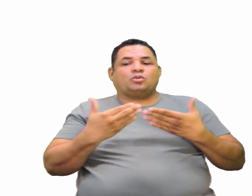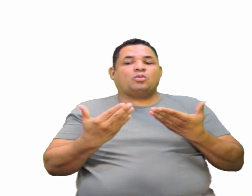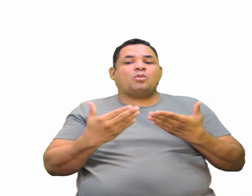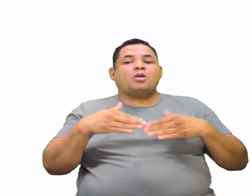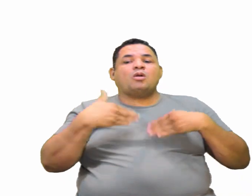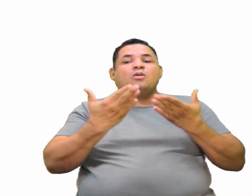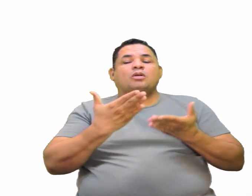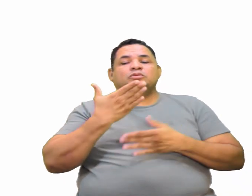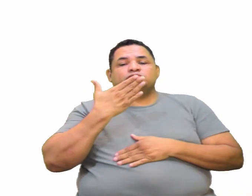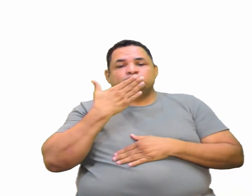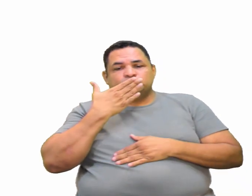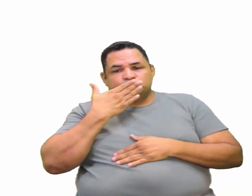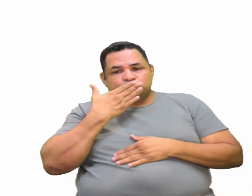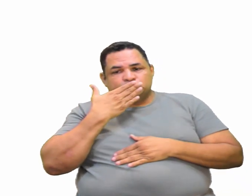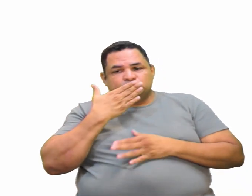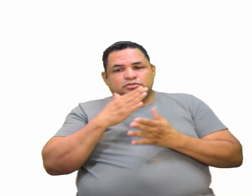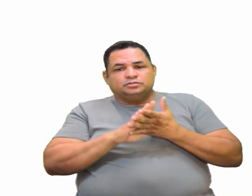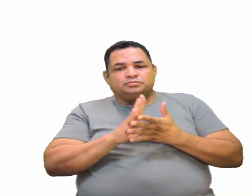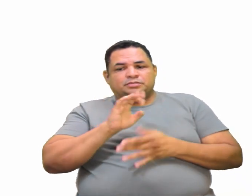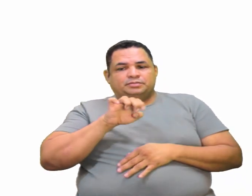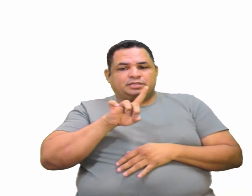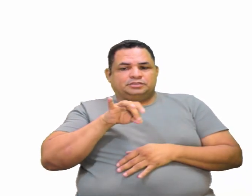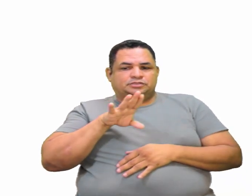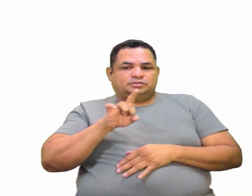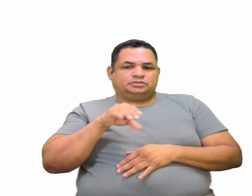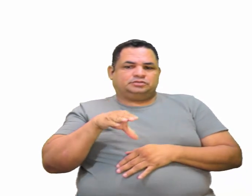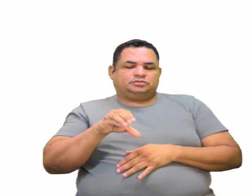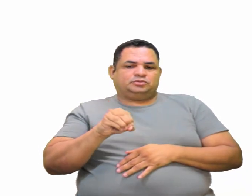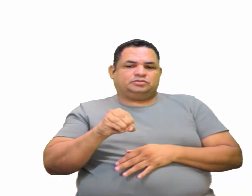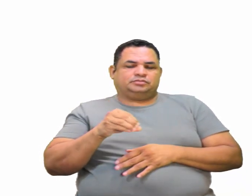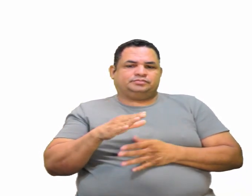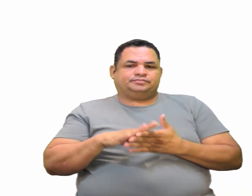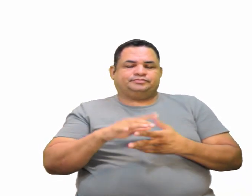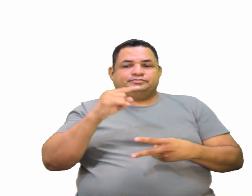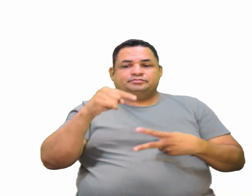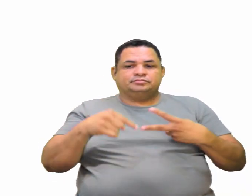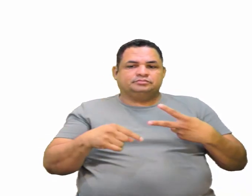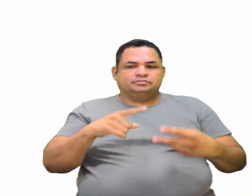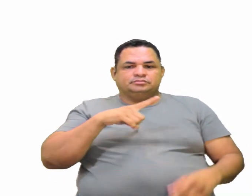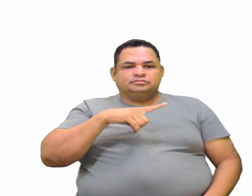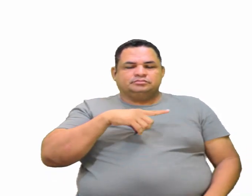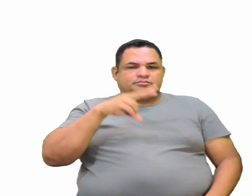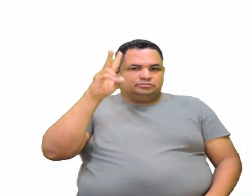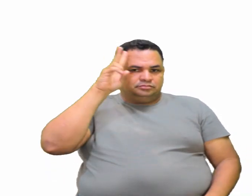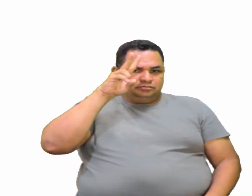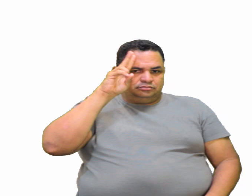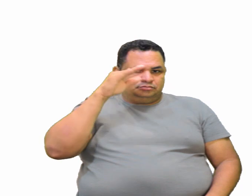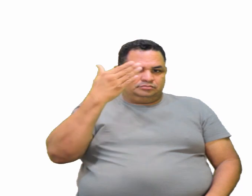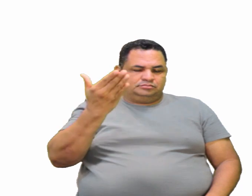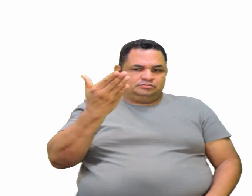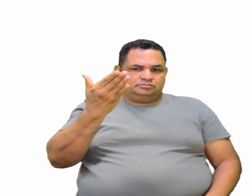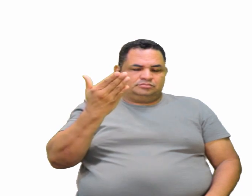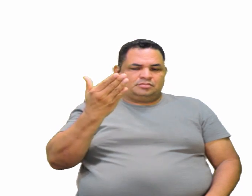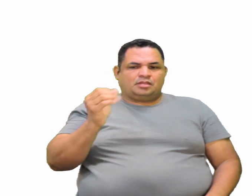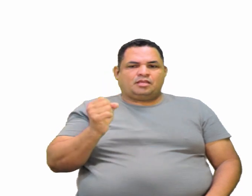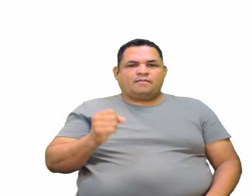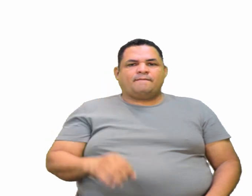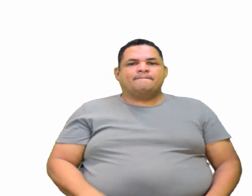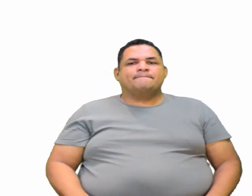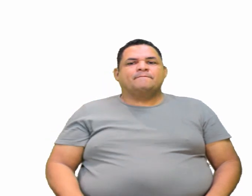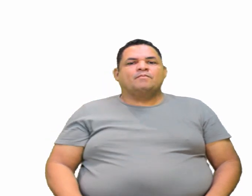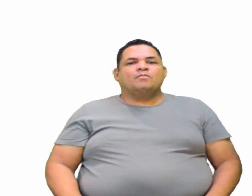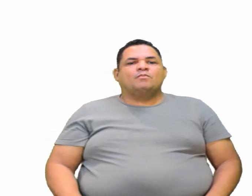Como é identificado este tipo de mimetismo? A gente viu Isso dois, aí. né? Ó, lembrando aí, pessoal, que essa questão ela